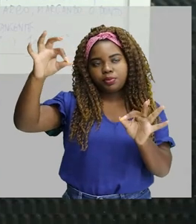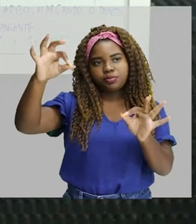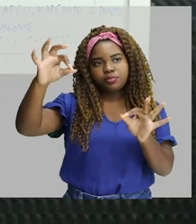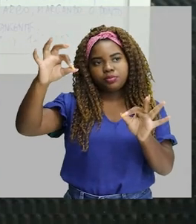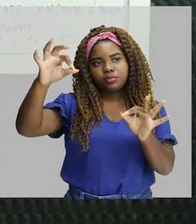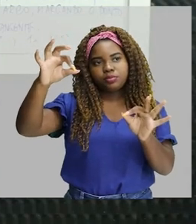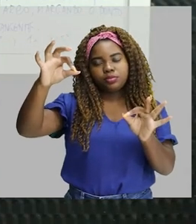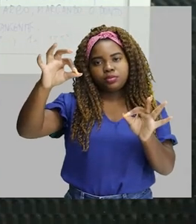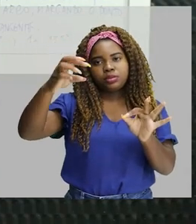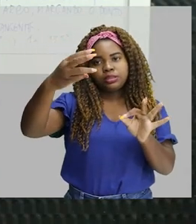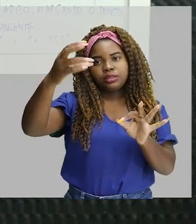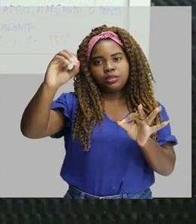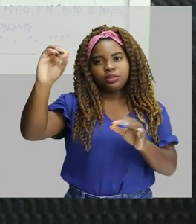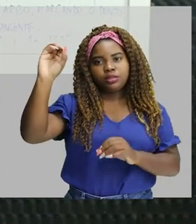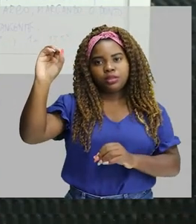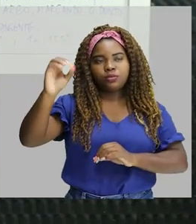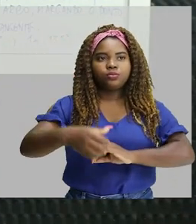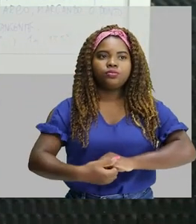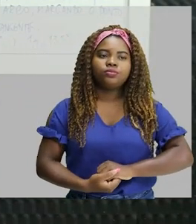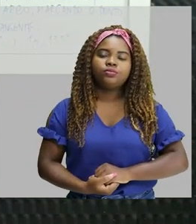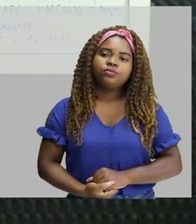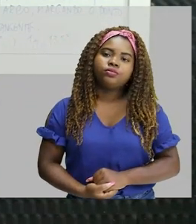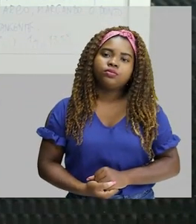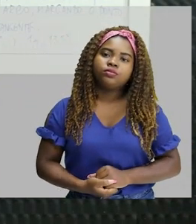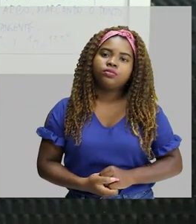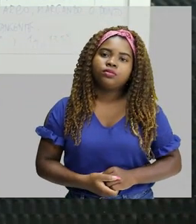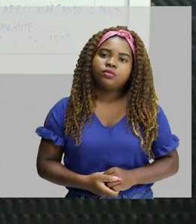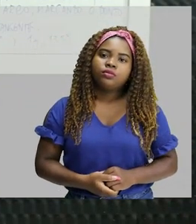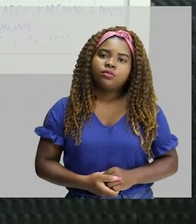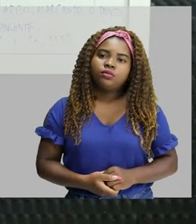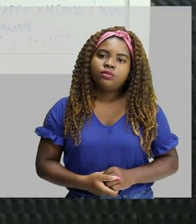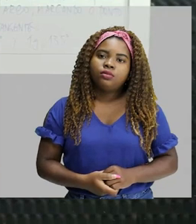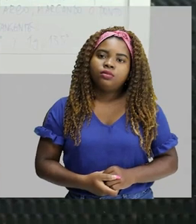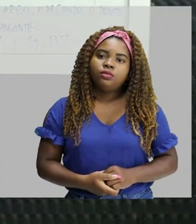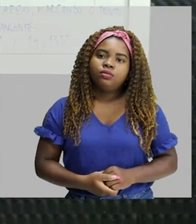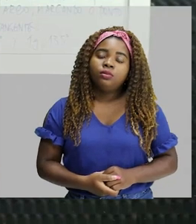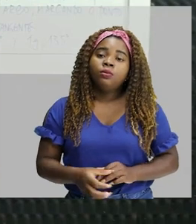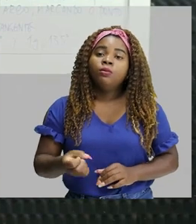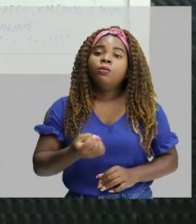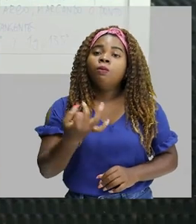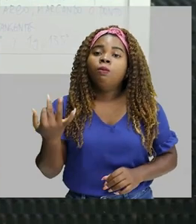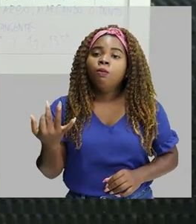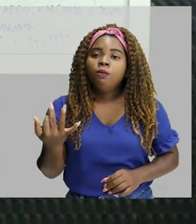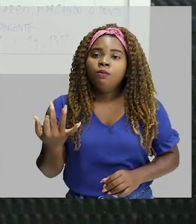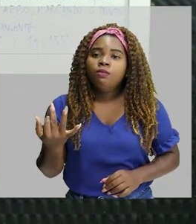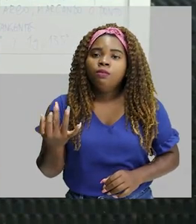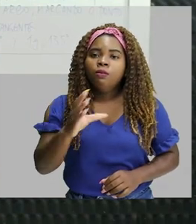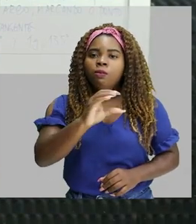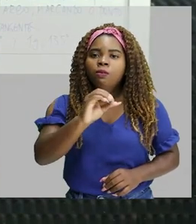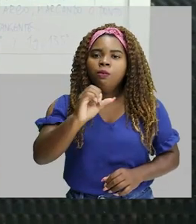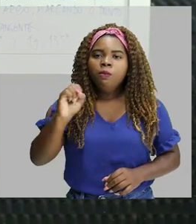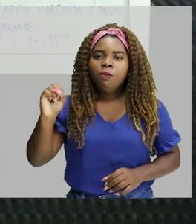30º arco aqui é 30º Olha só galera quanto é que vale o cosseno de